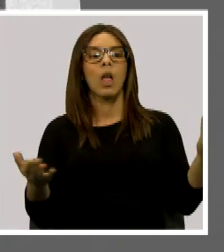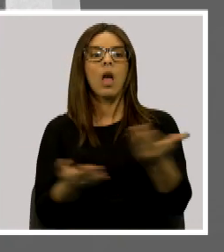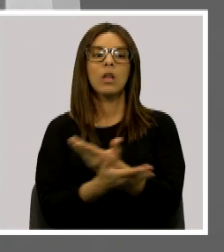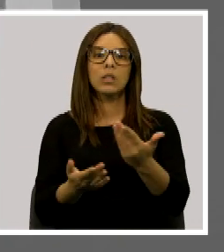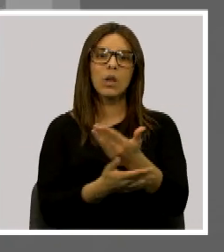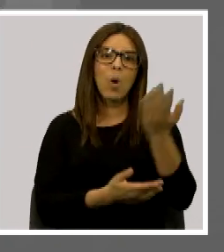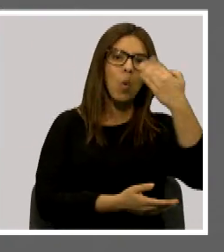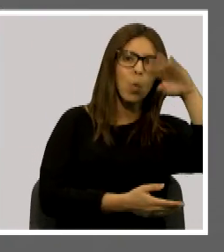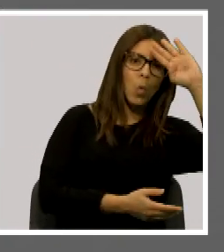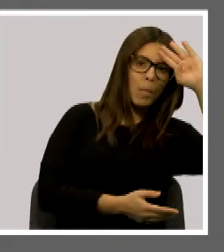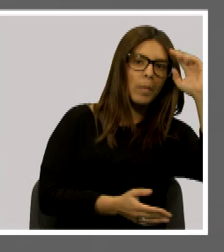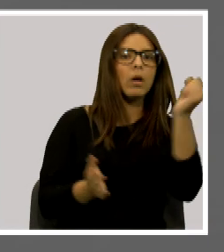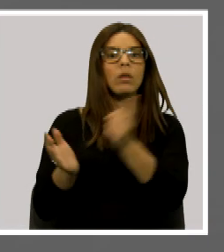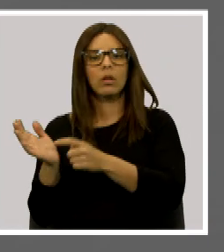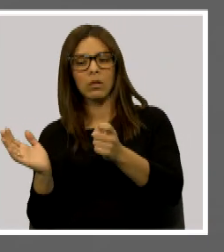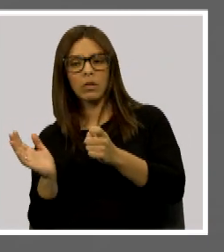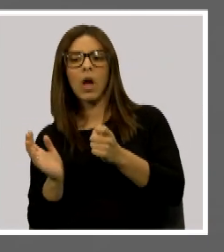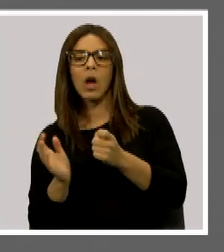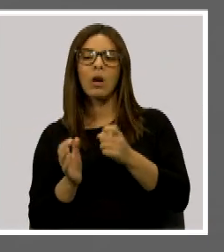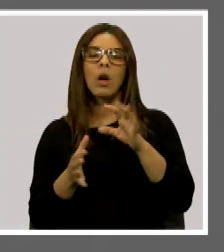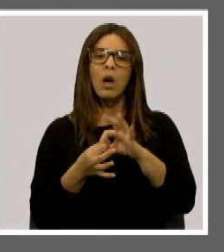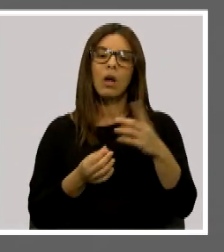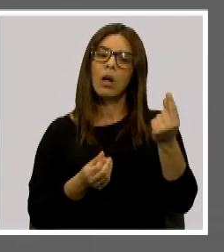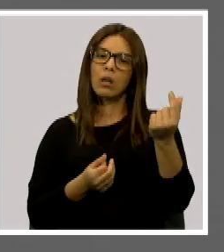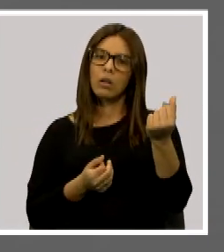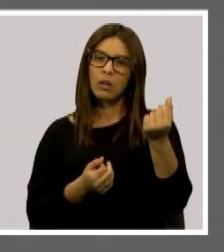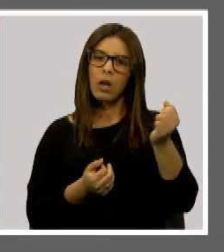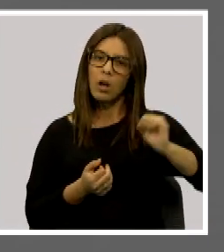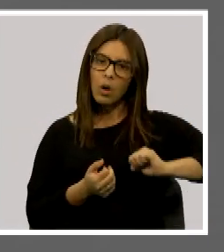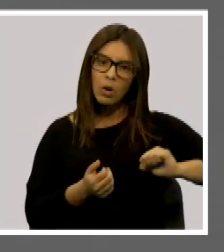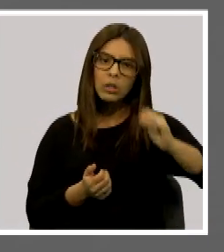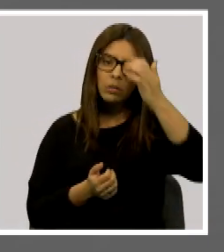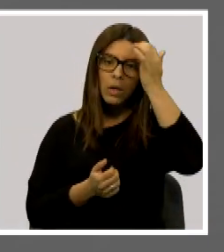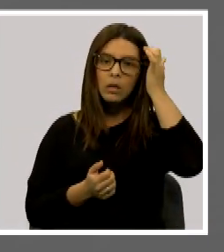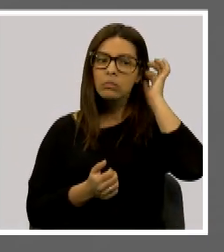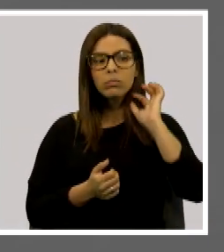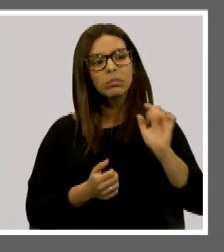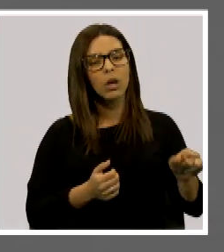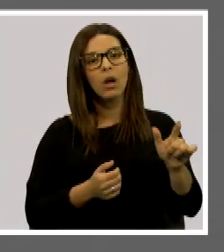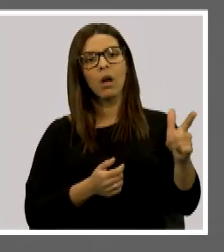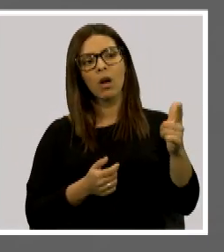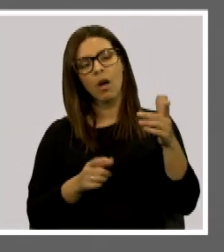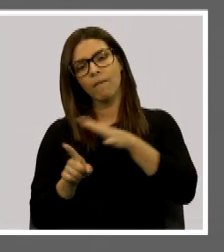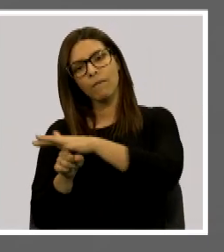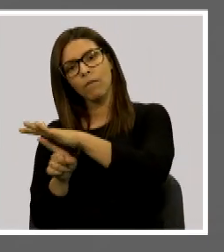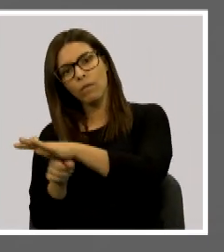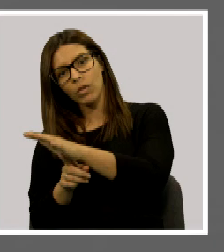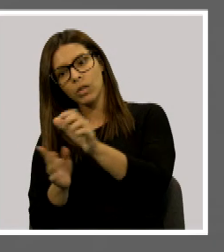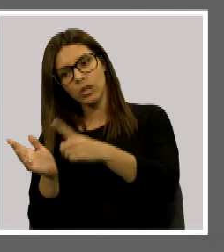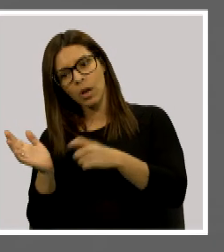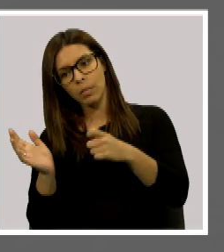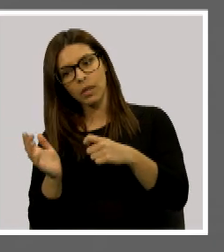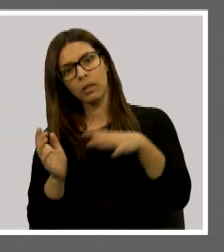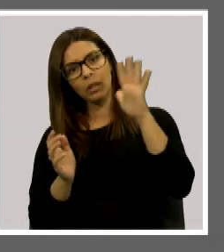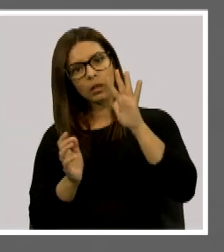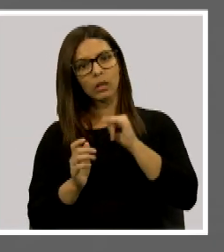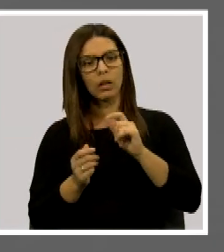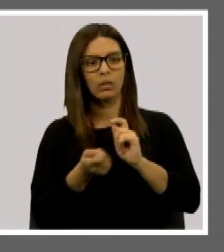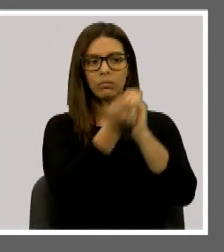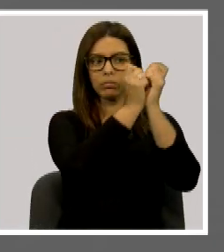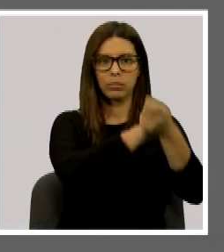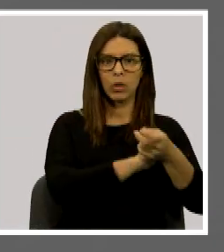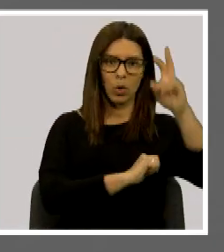Cuba relativamente ao Império Espanhol, no final do século XIX, é substituída por uma espécie de império informal, uma